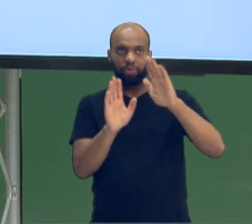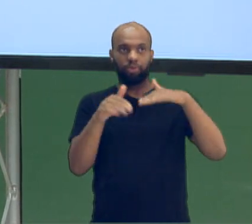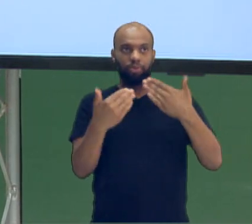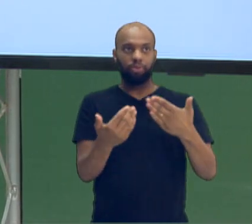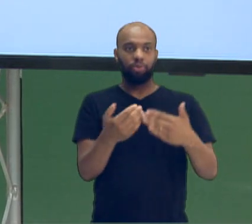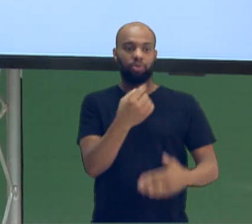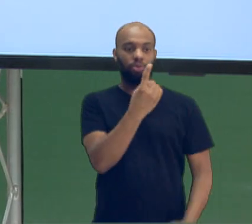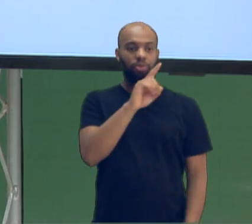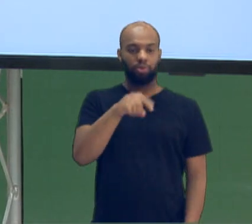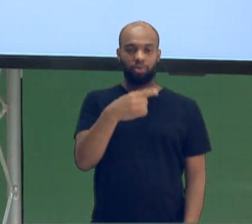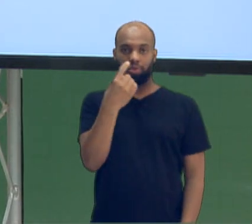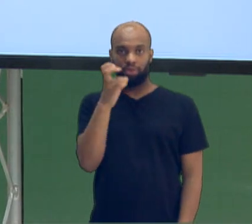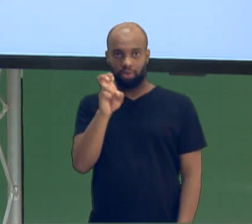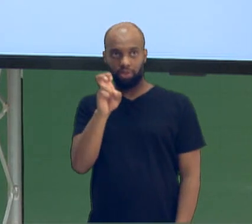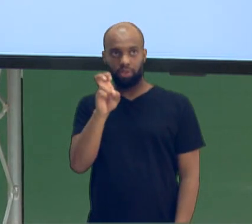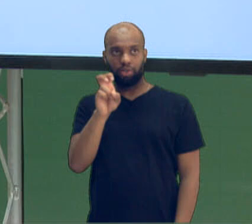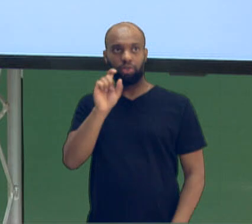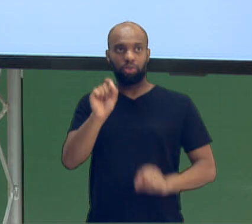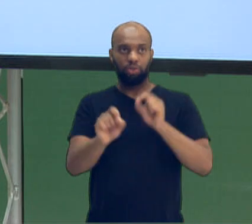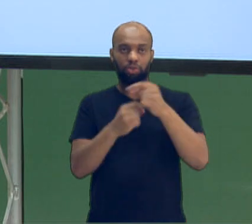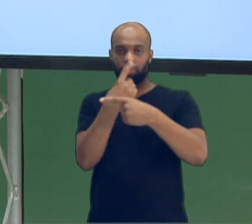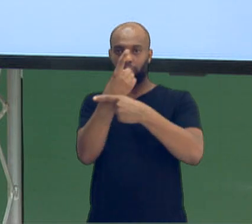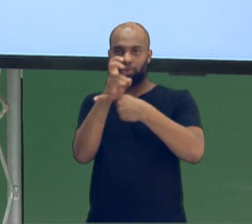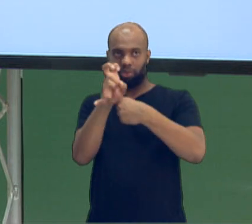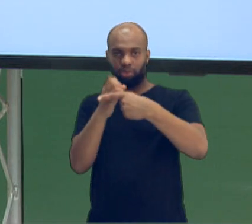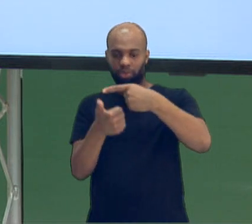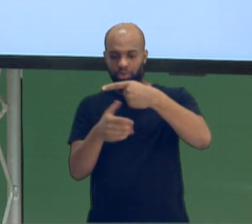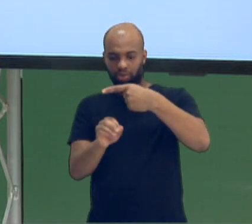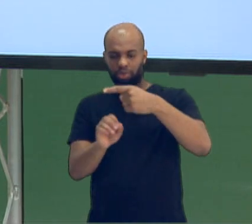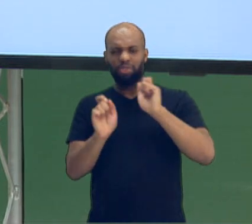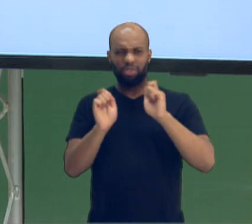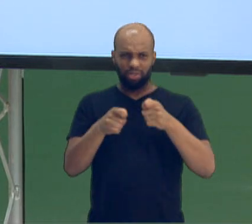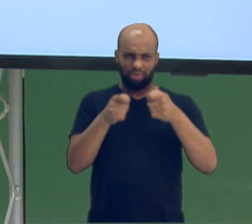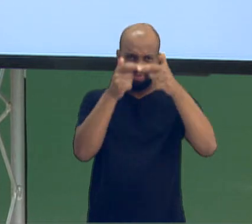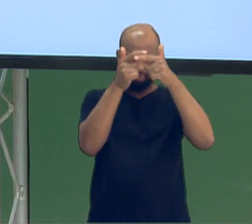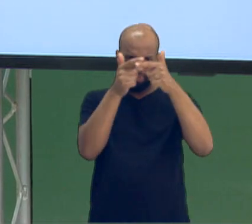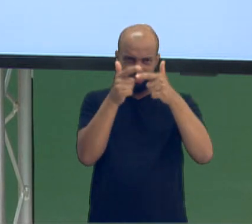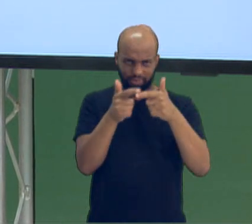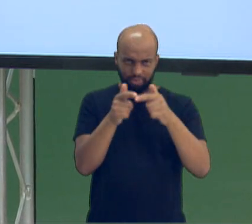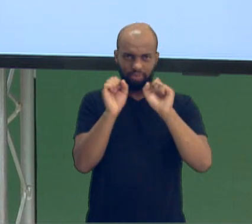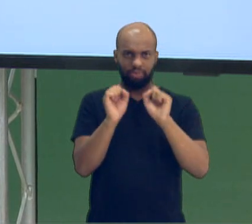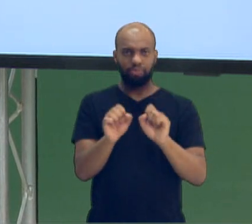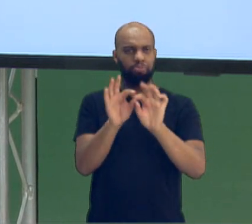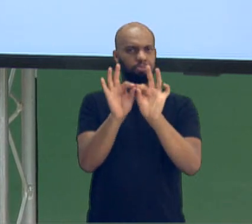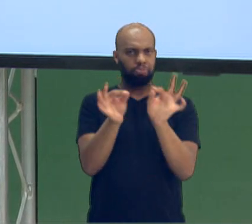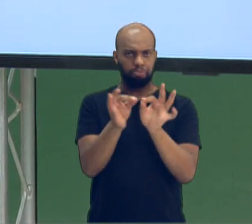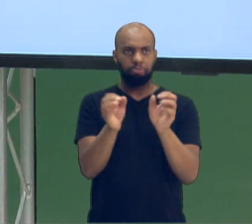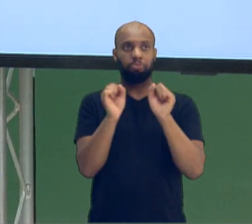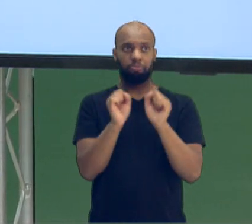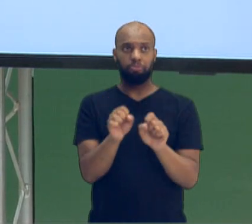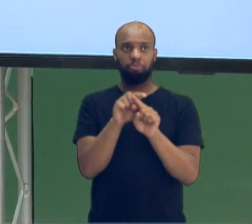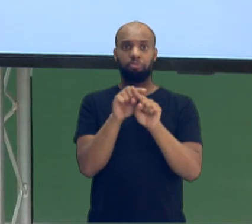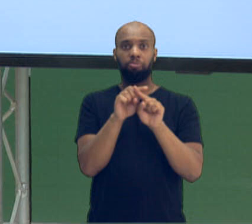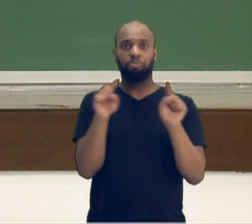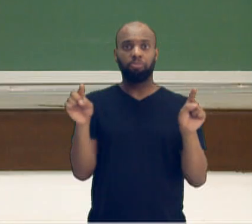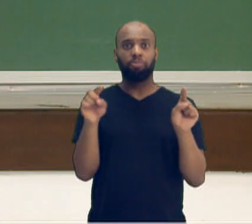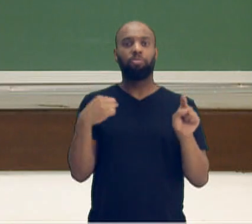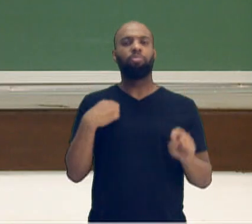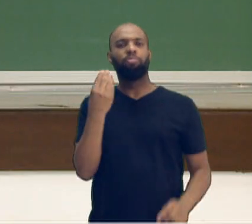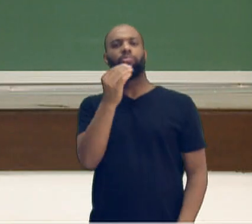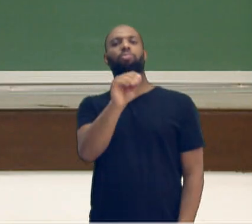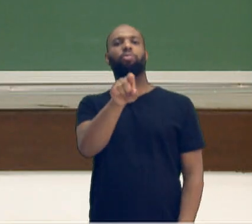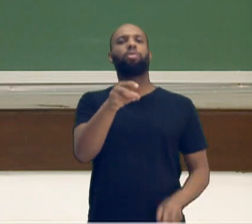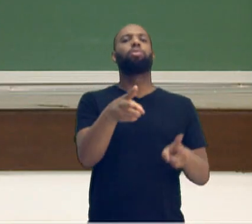15 décimos. Professora, eu posso simplificar aqui? Pode, não tem problema algum. Mas a professora deixou aqui para